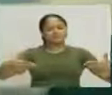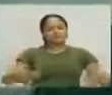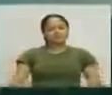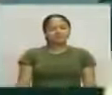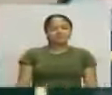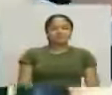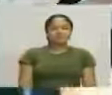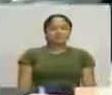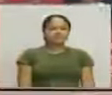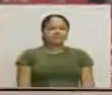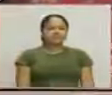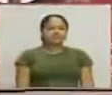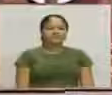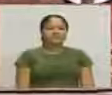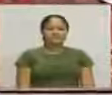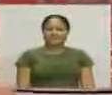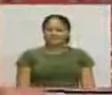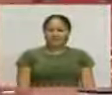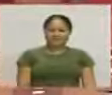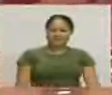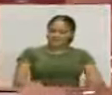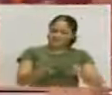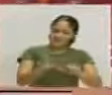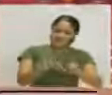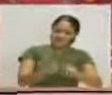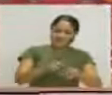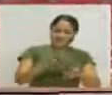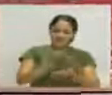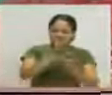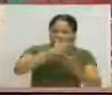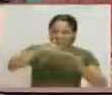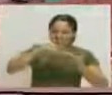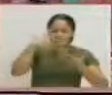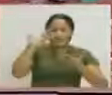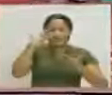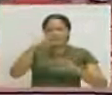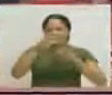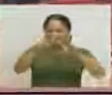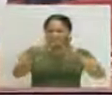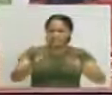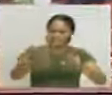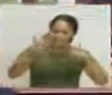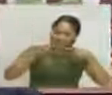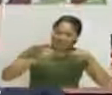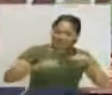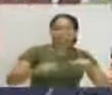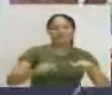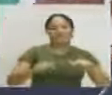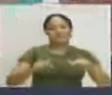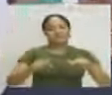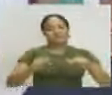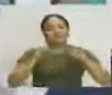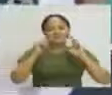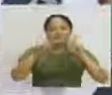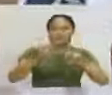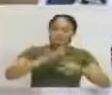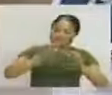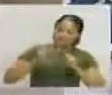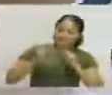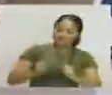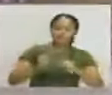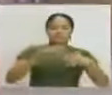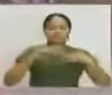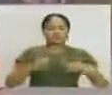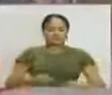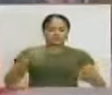A criminalidade vai embora no momento em que o povo trabalha, que o povo tem emprego, que o povo tem o poder e a dignidade de pagar as suas